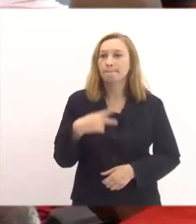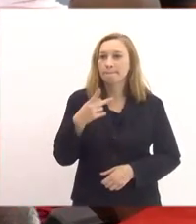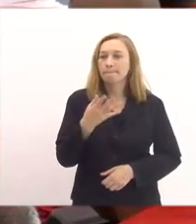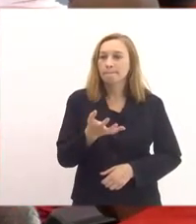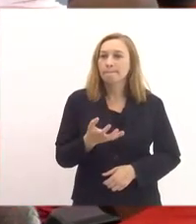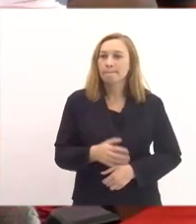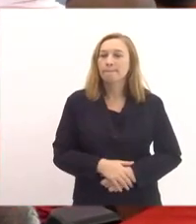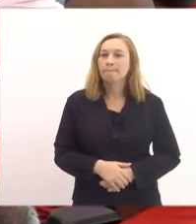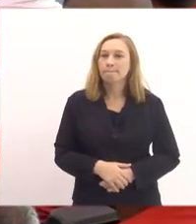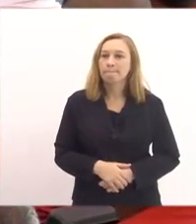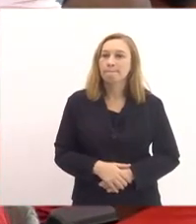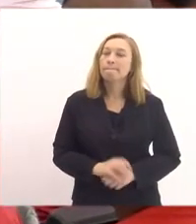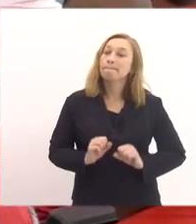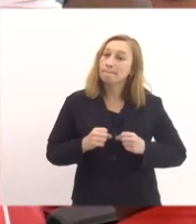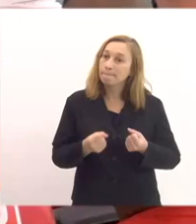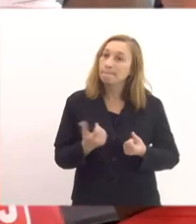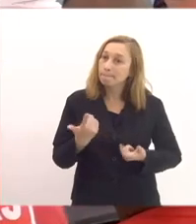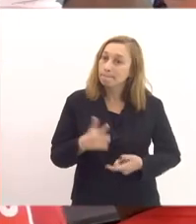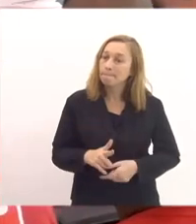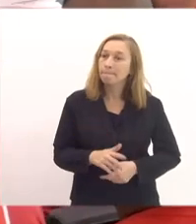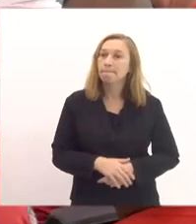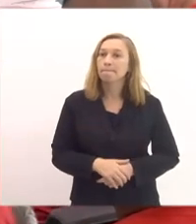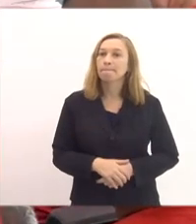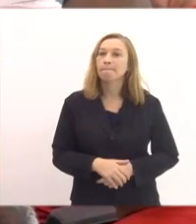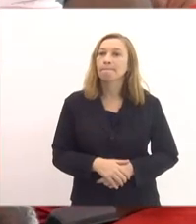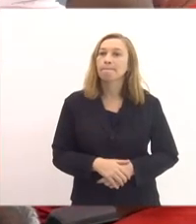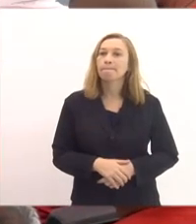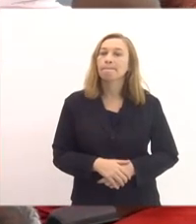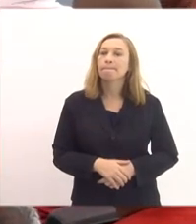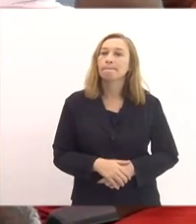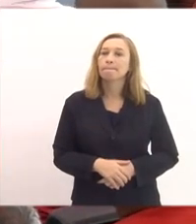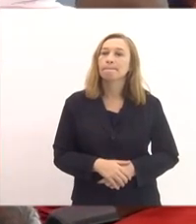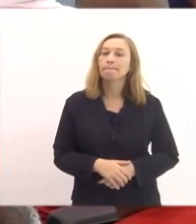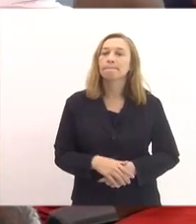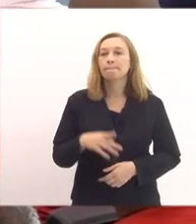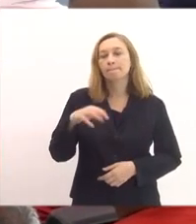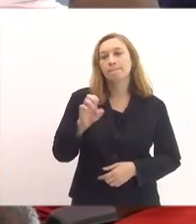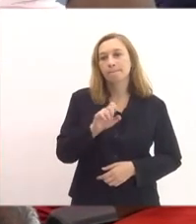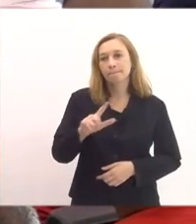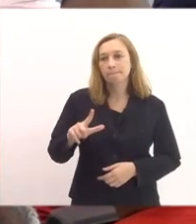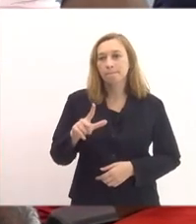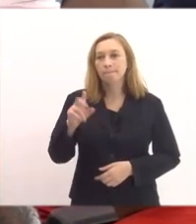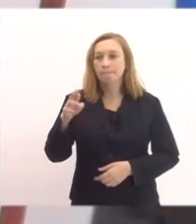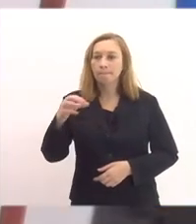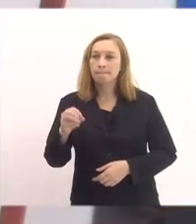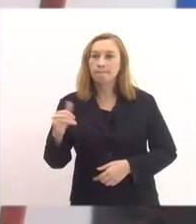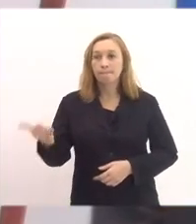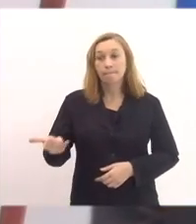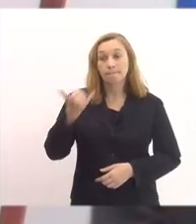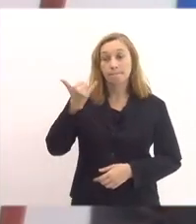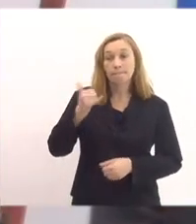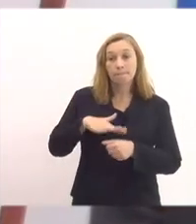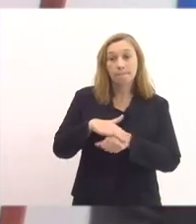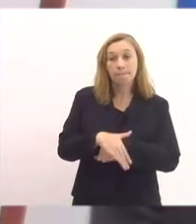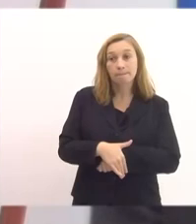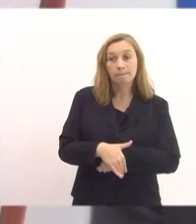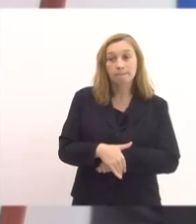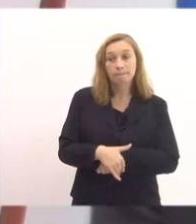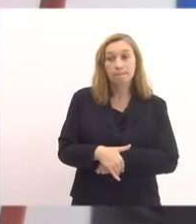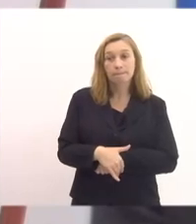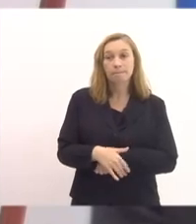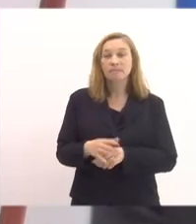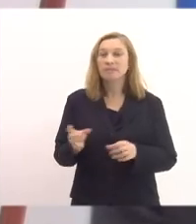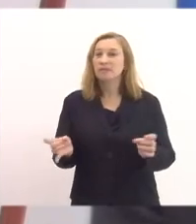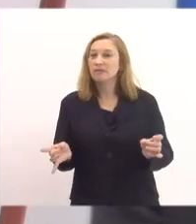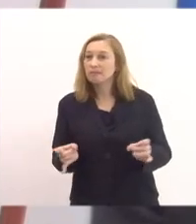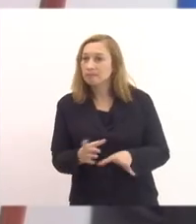É a predisposição, mais uma vez, a boa vontade do Coronel Leandro de me ligar ontem à noite. Falou, oh, amanhã você quer que